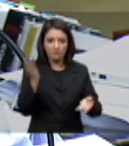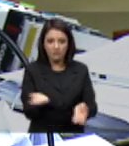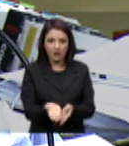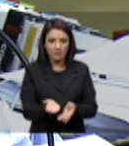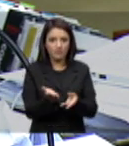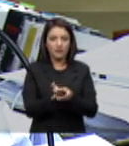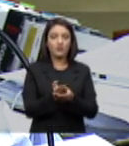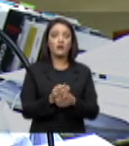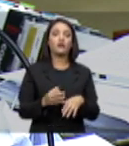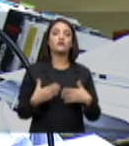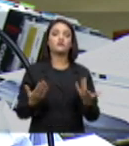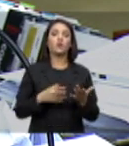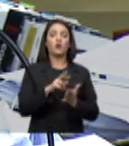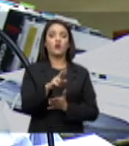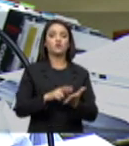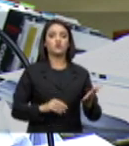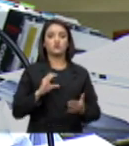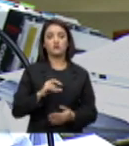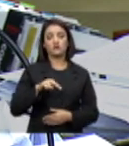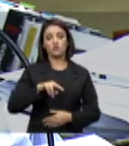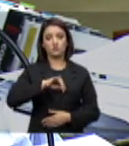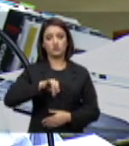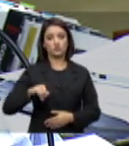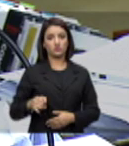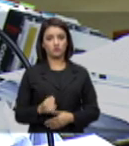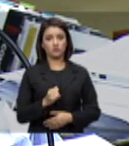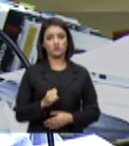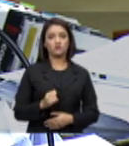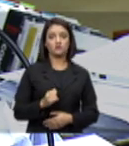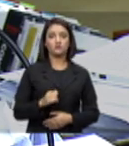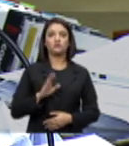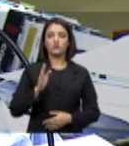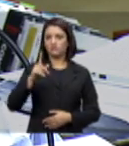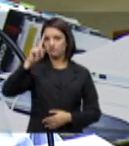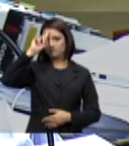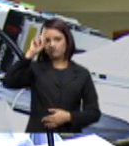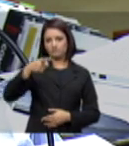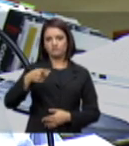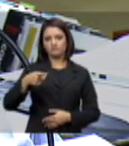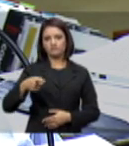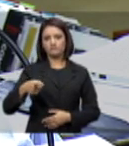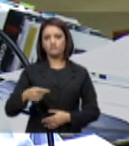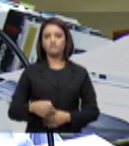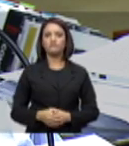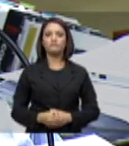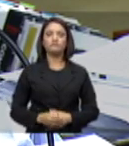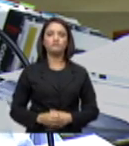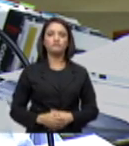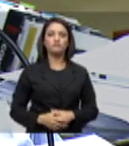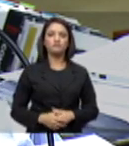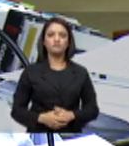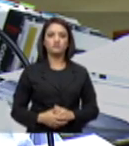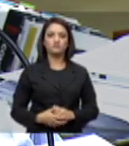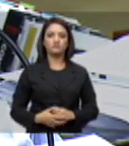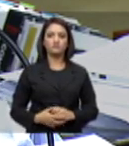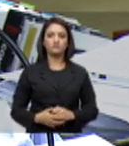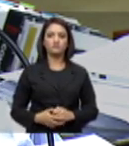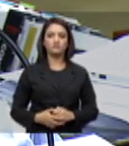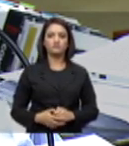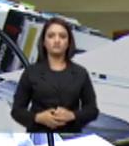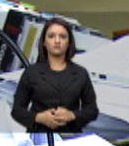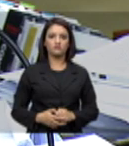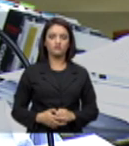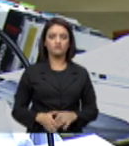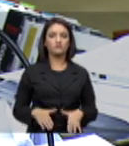e a resolução do conselho nacional de justiça é assim é determinou não há ao meu